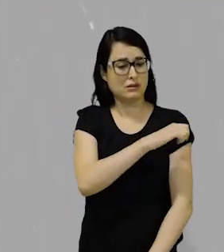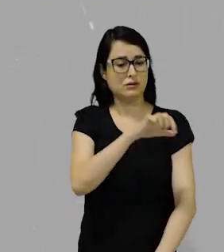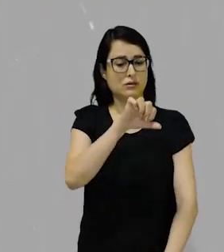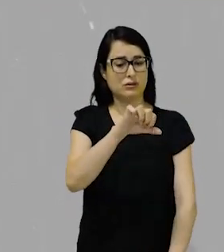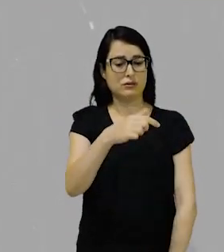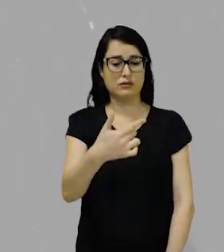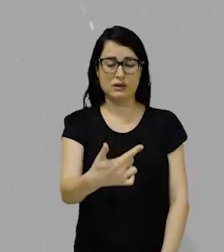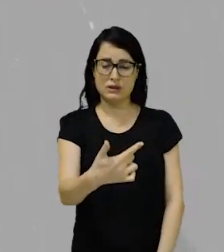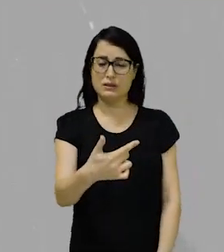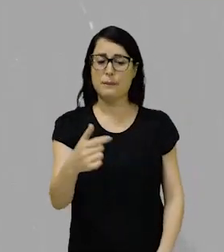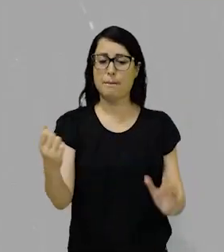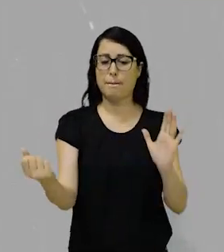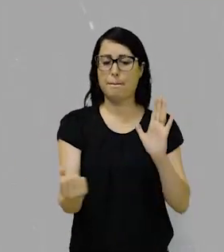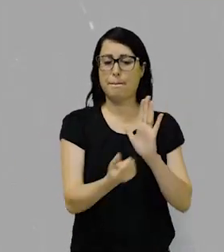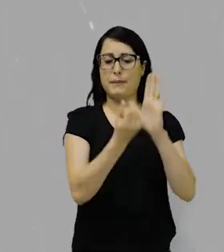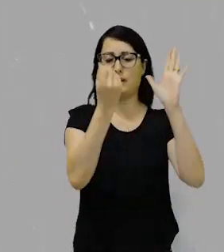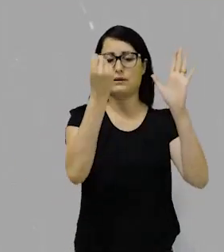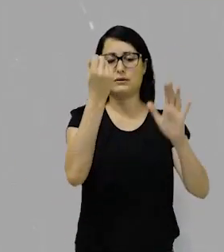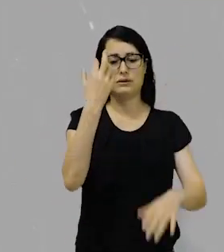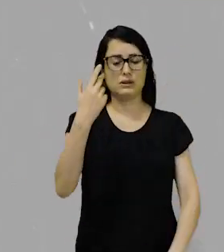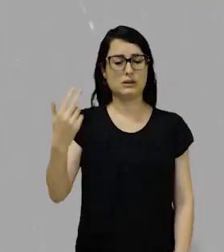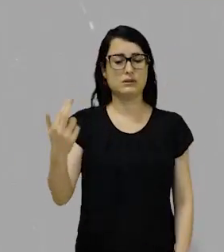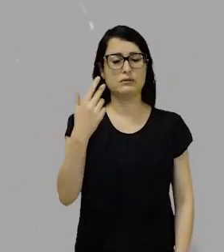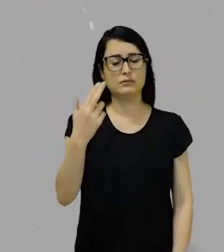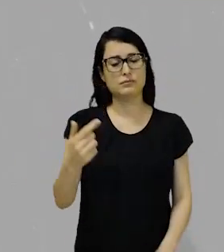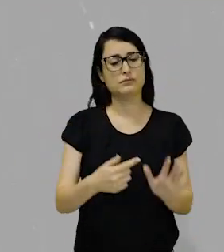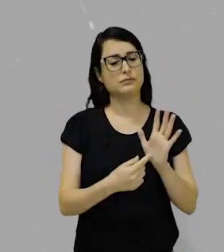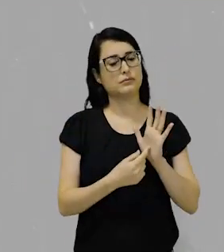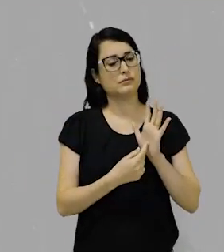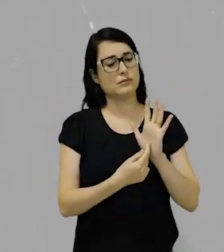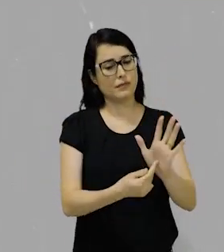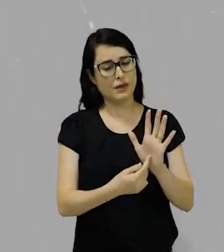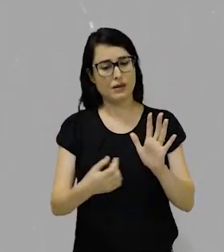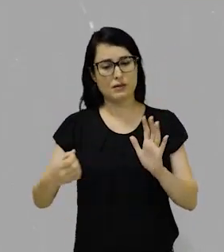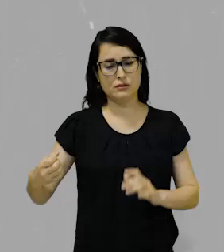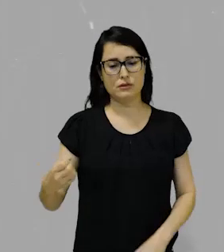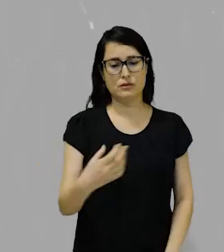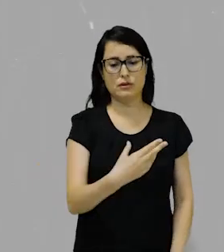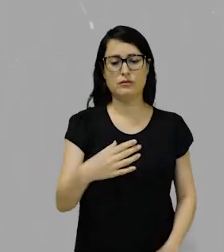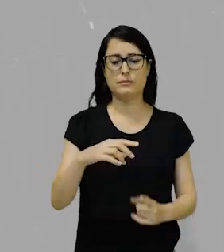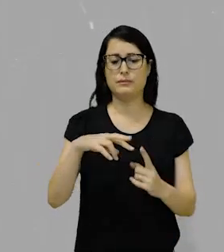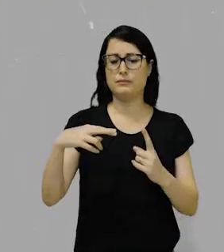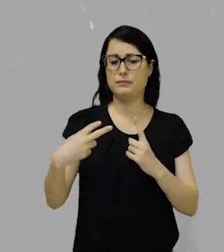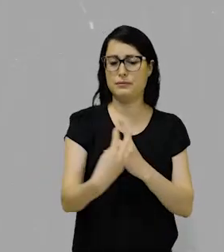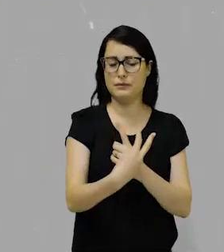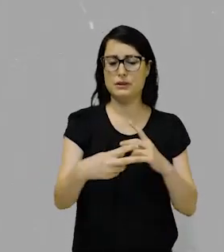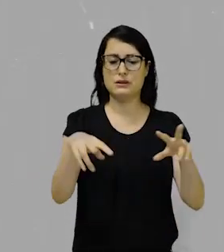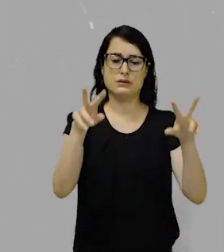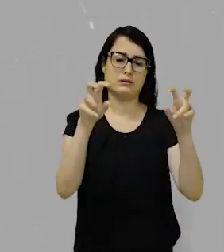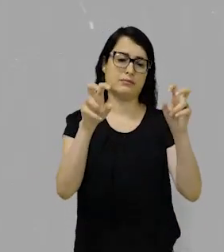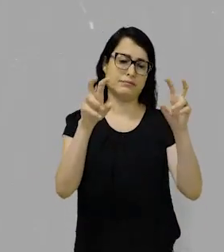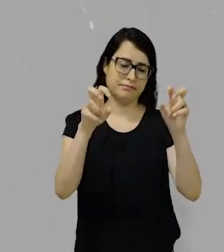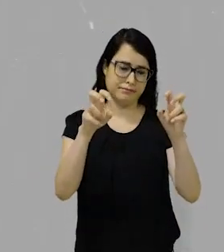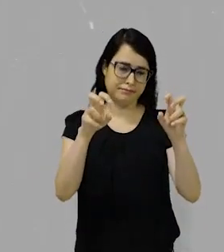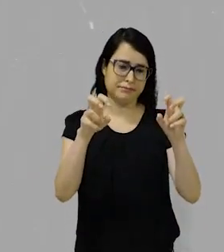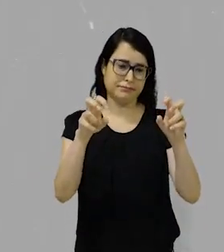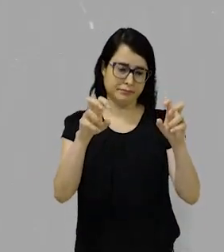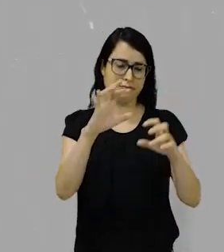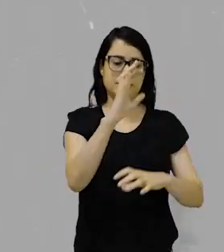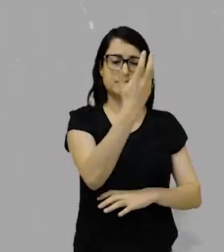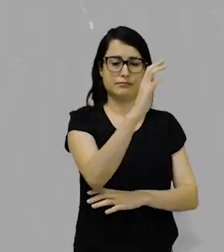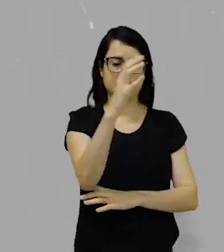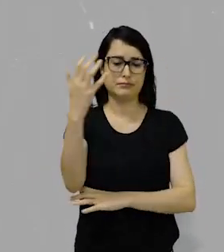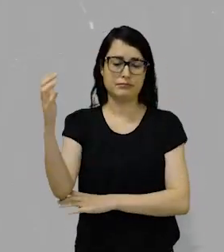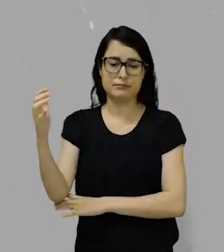vai ser aí um marco na história, porque ela vai trazer uma nova perspectiva para as questões ambientais.